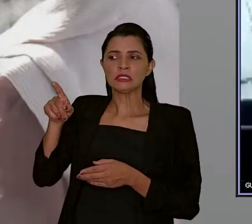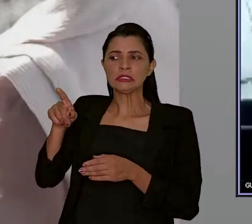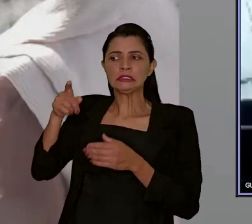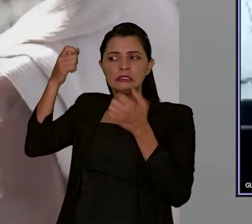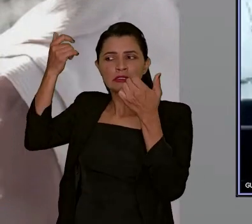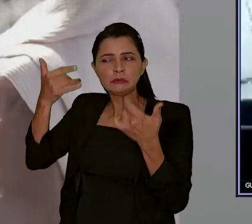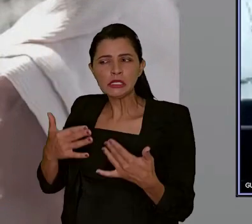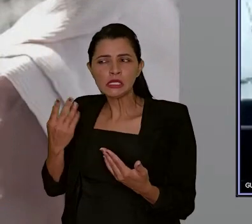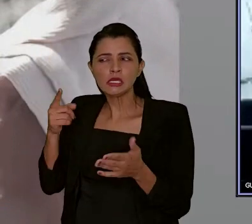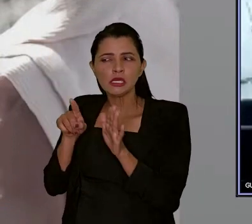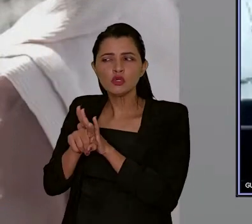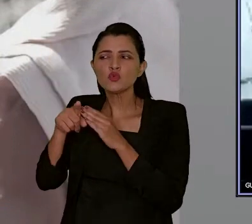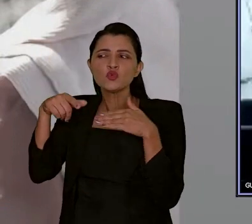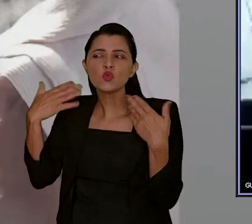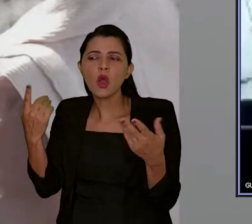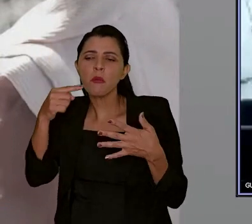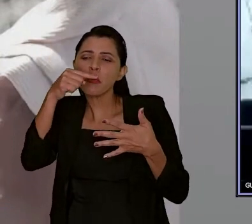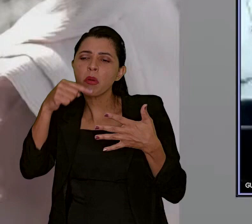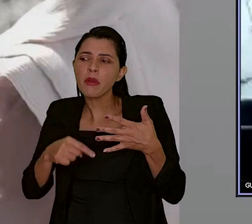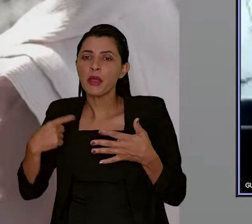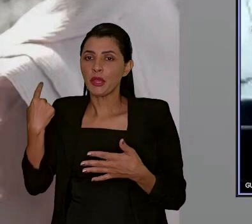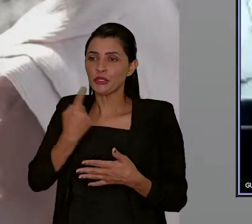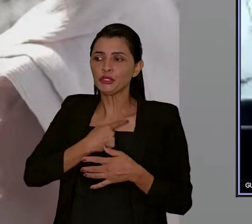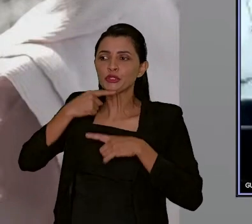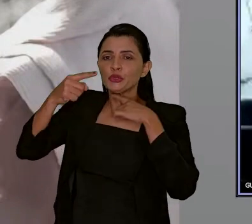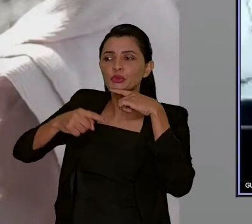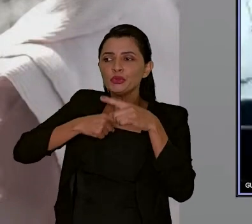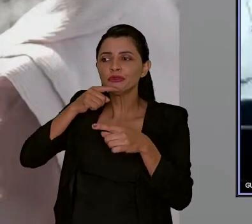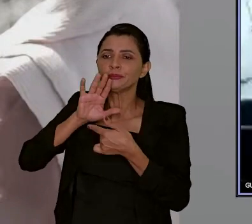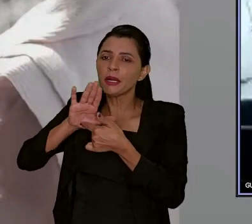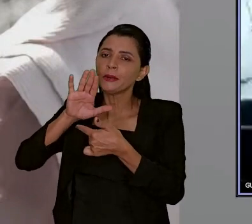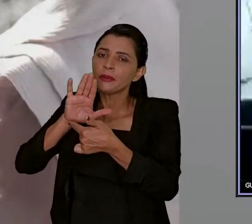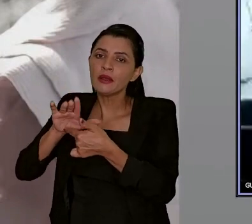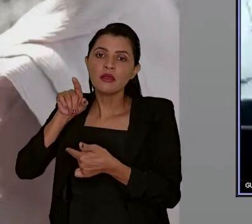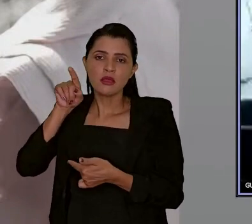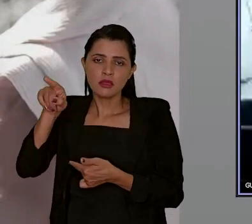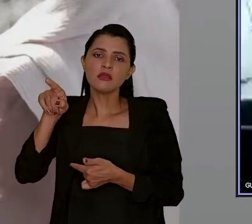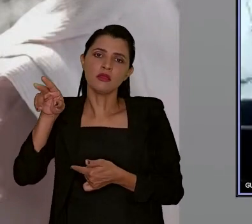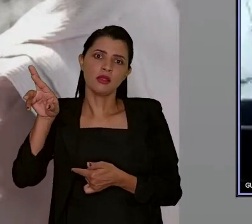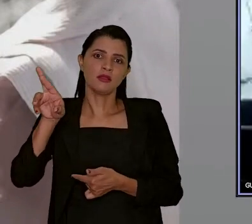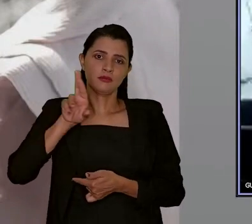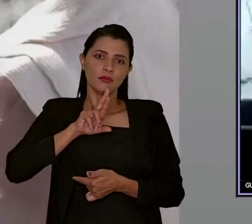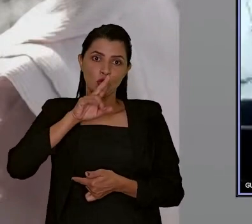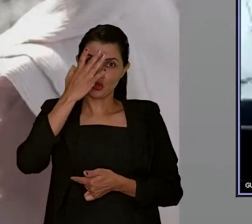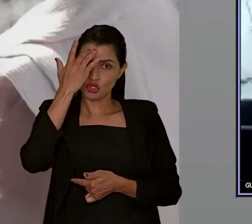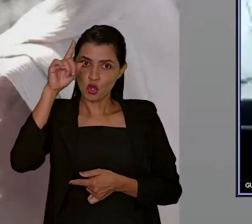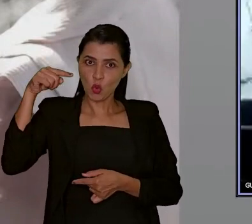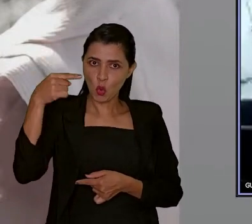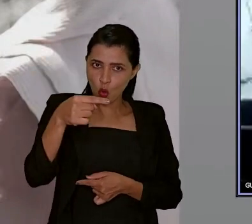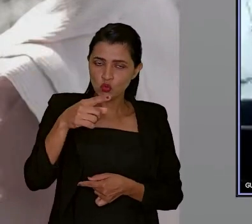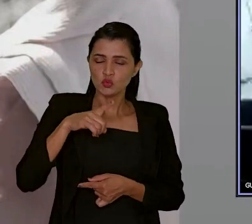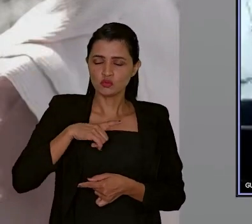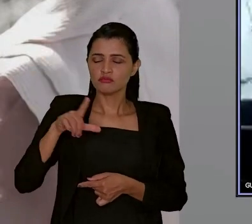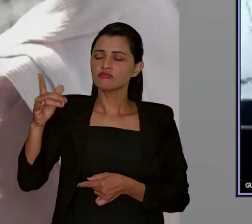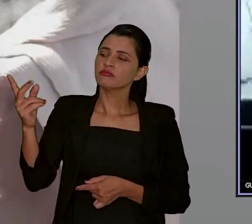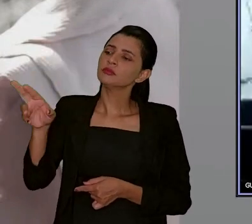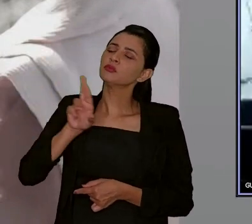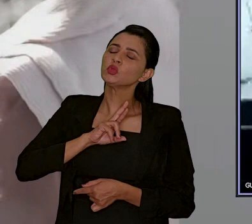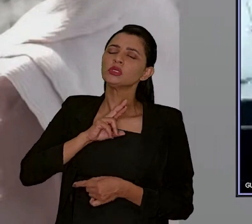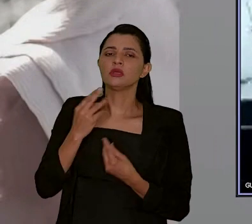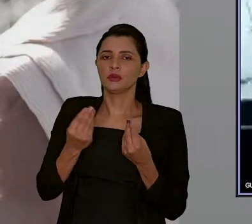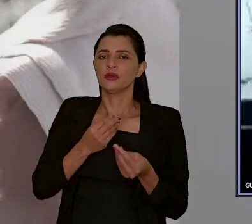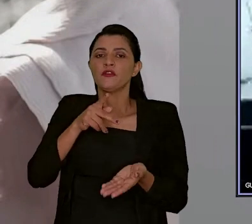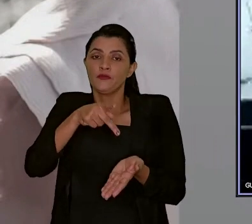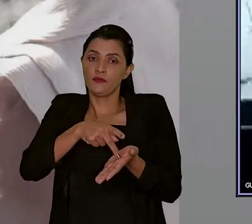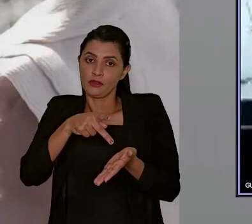quais eram os pontos que nós tínhamos dúvida, né? E Javier, no dia seguinte, nos esclareceu que realmente o direito